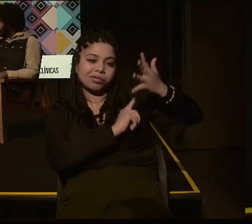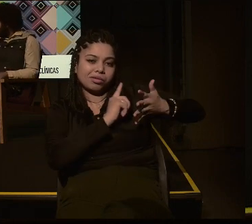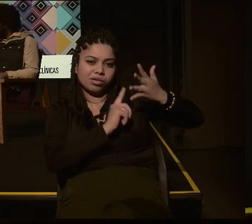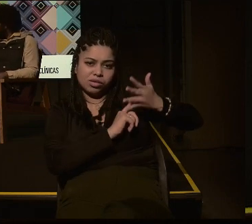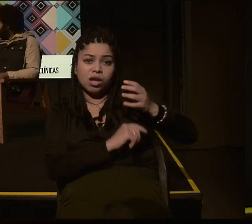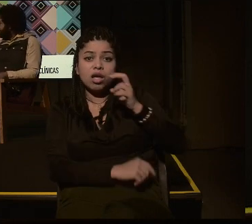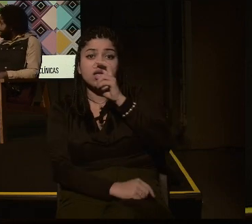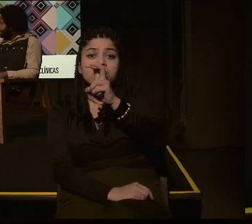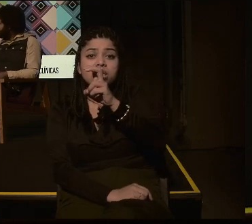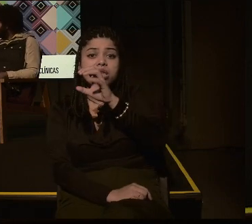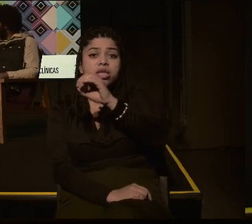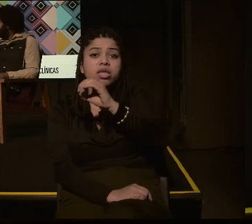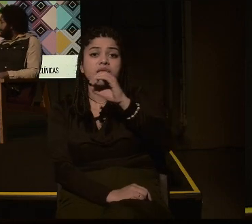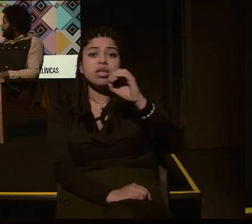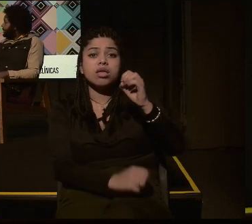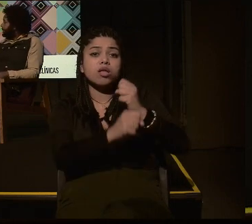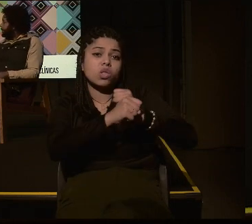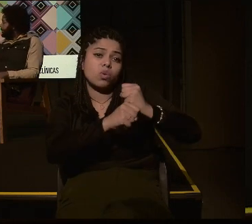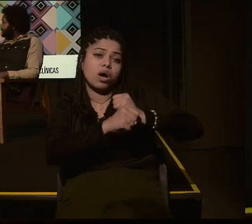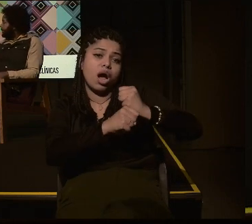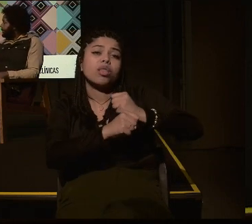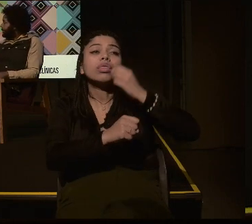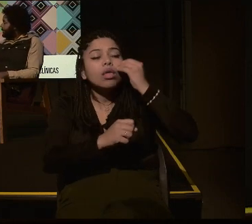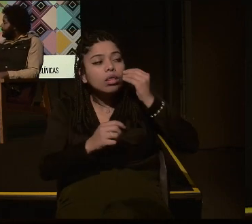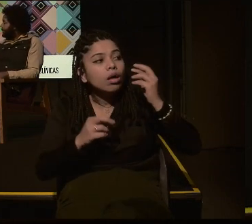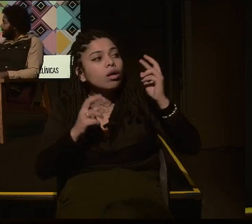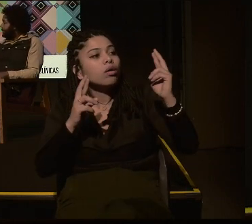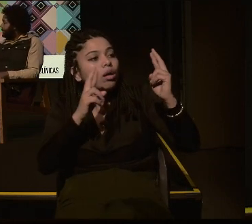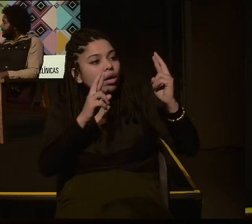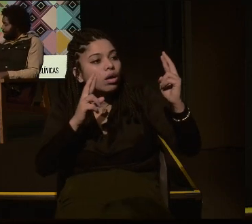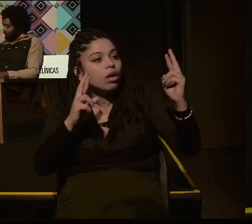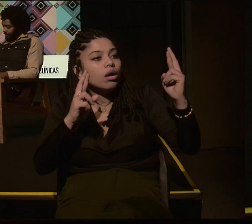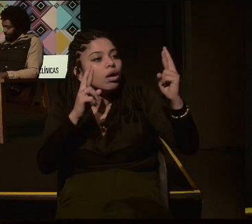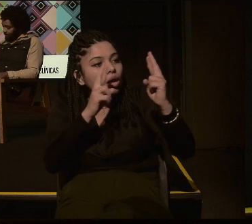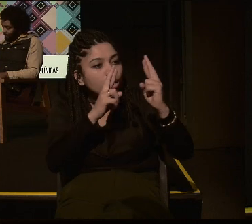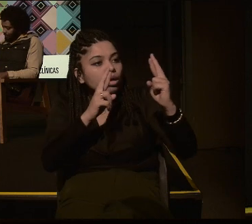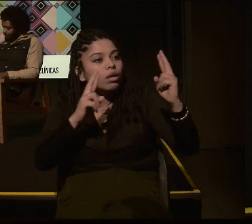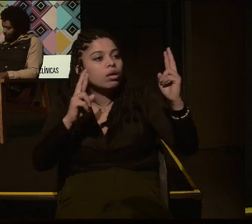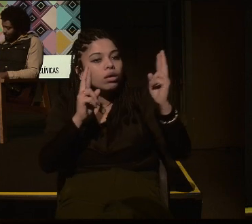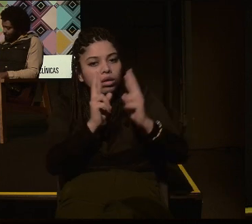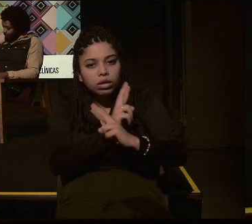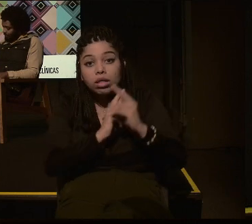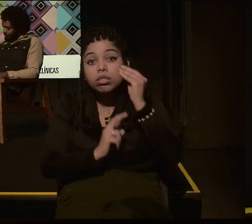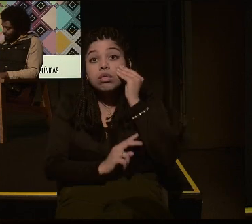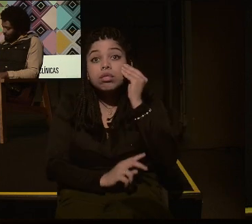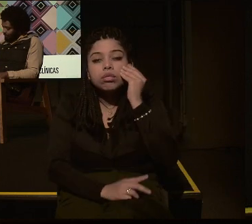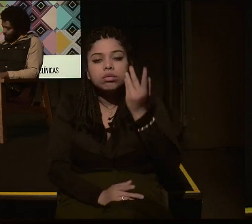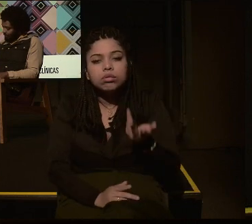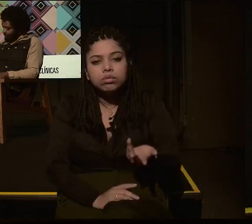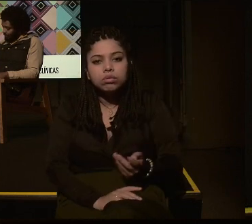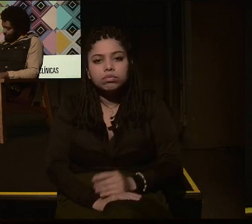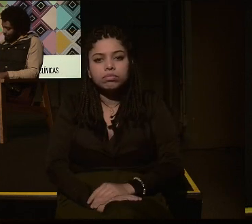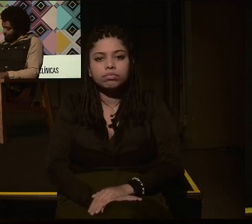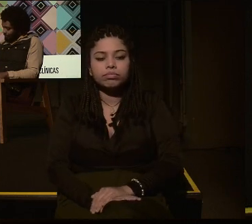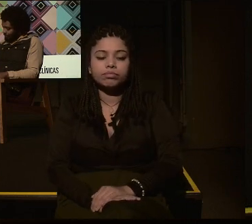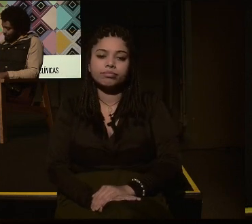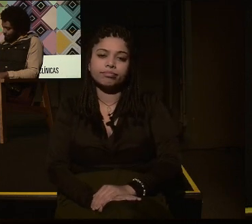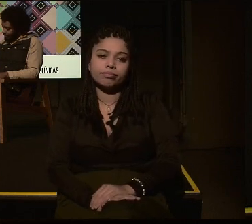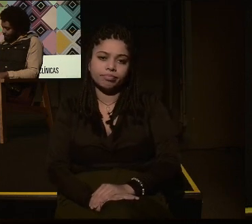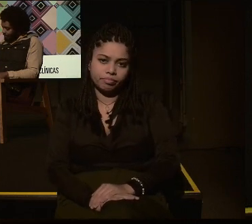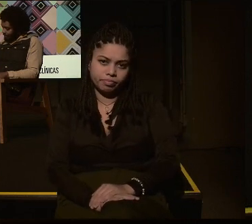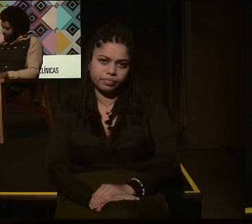de 500 anos insistindo em relação.